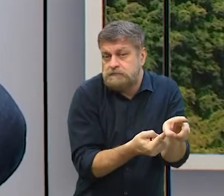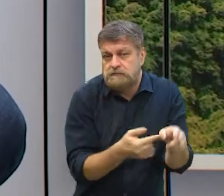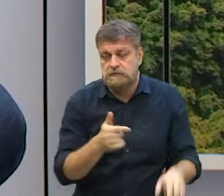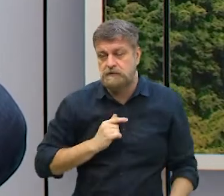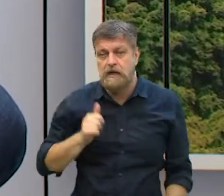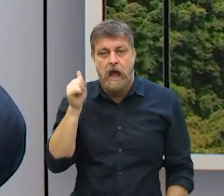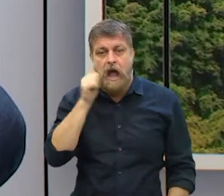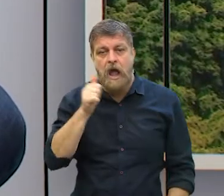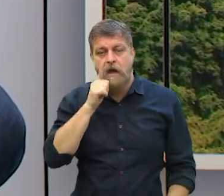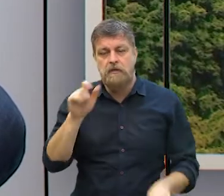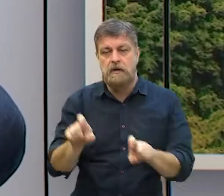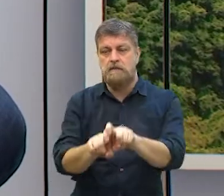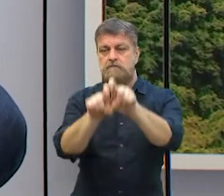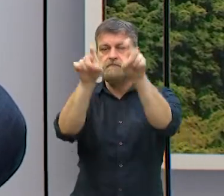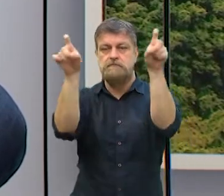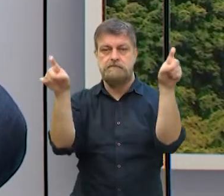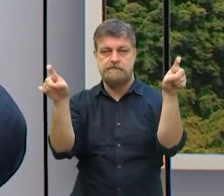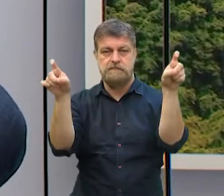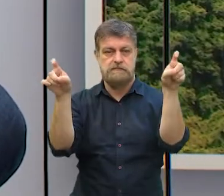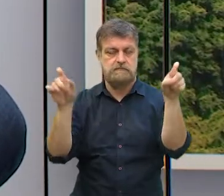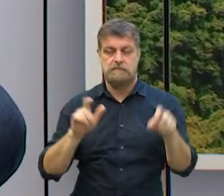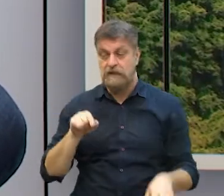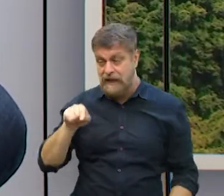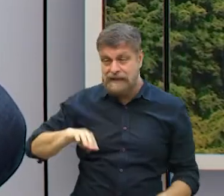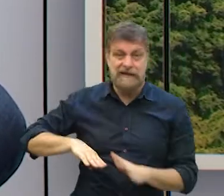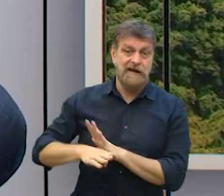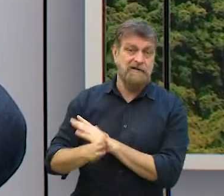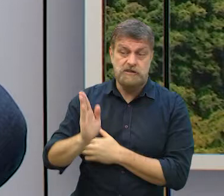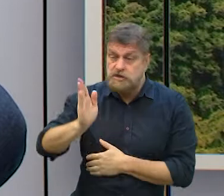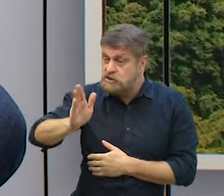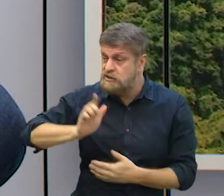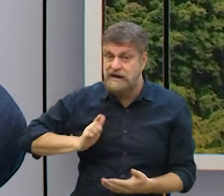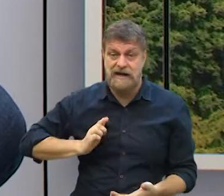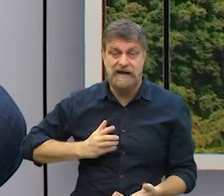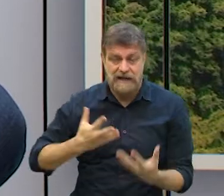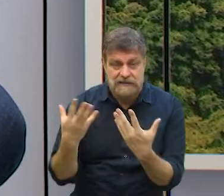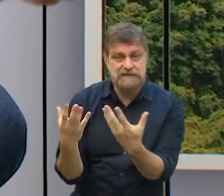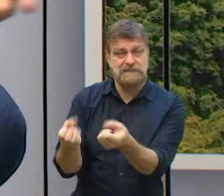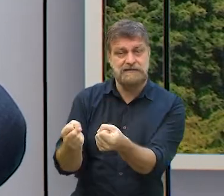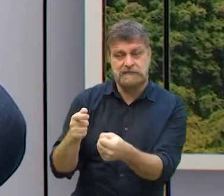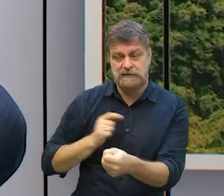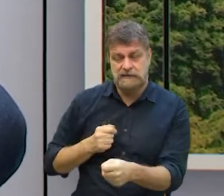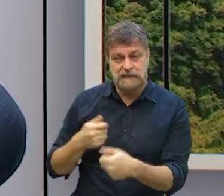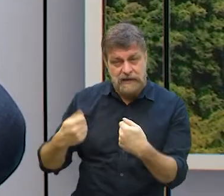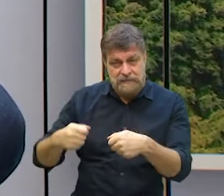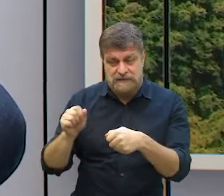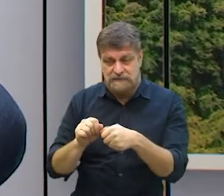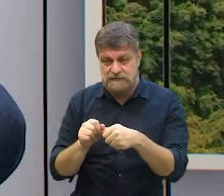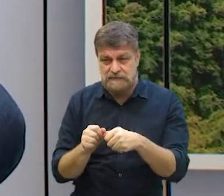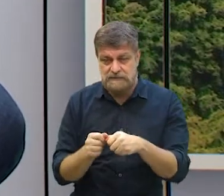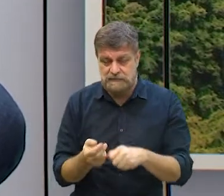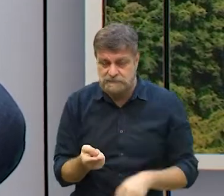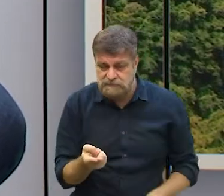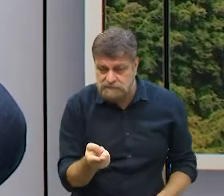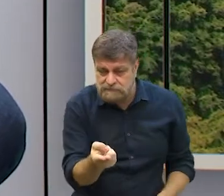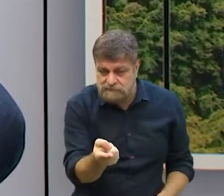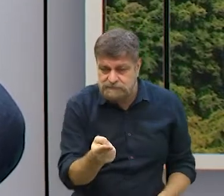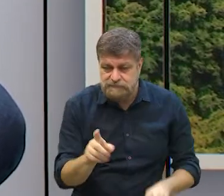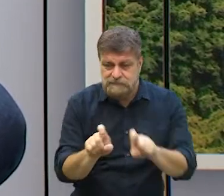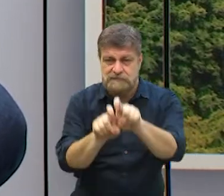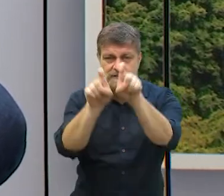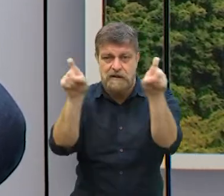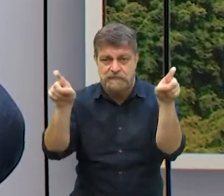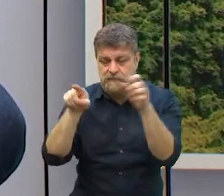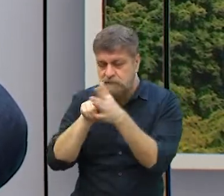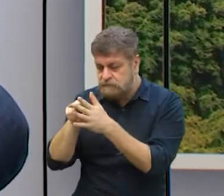o toque retal. Né? E a mulher fica lá numa posição tal que ela tem que tá ali fazendo a